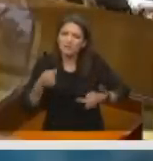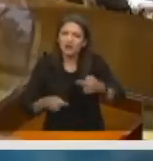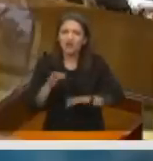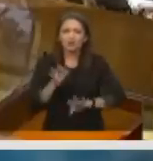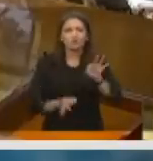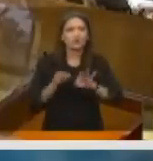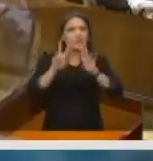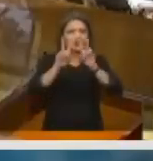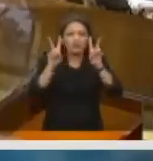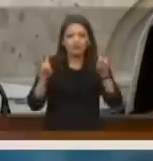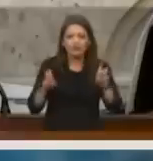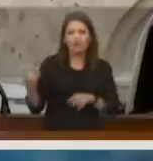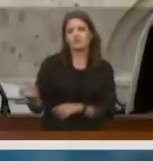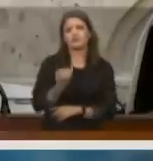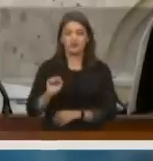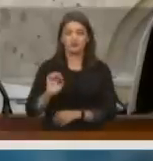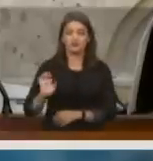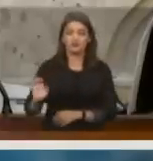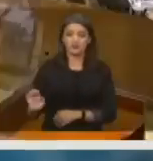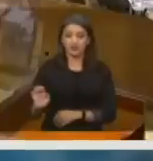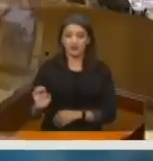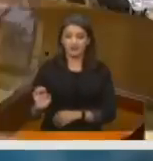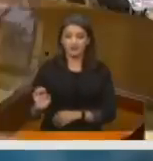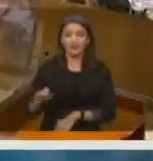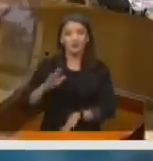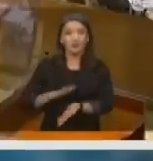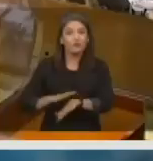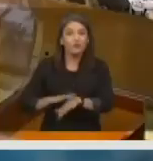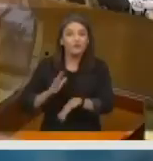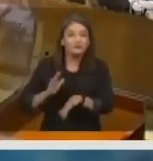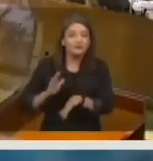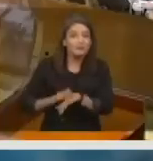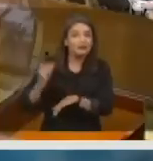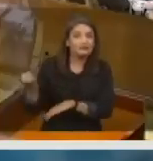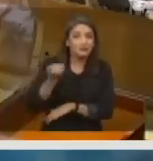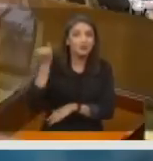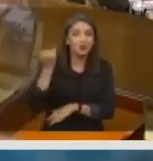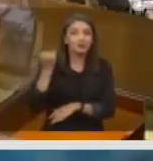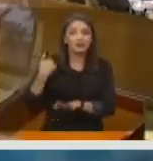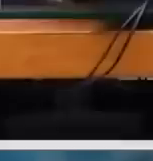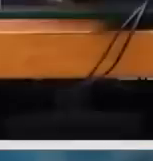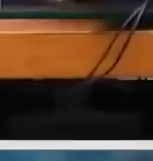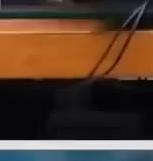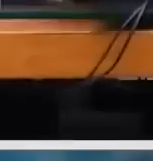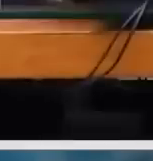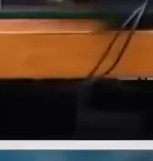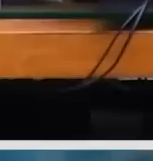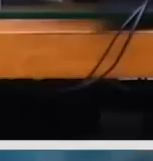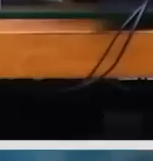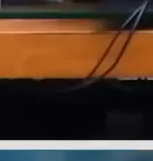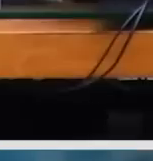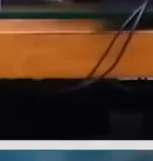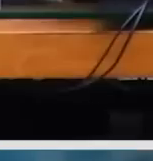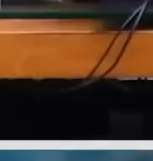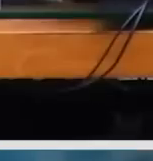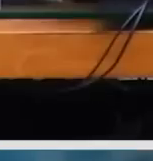improbidade pode ser considerada uma lei penal. É uma lei de natureza penal e que, portanto, deve retroagir também para beneficiar aqueles